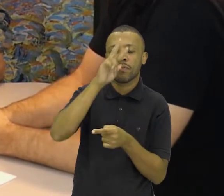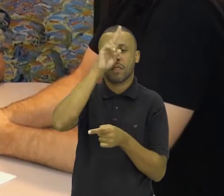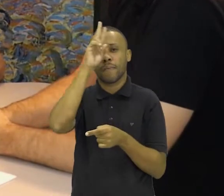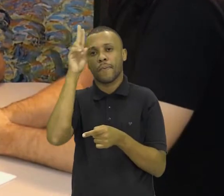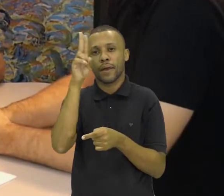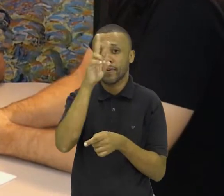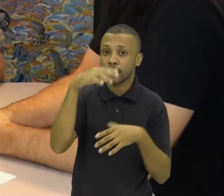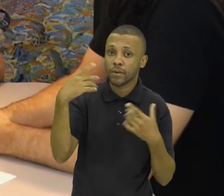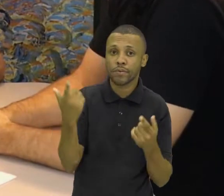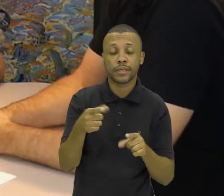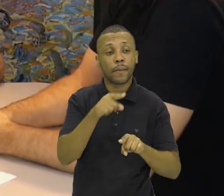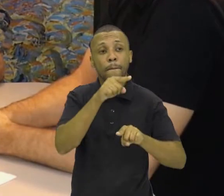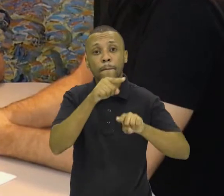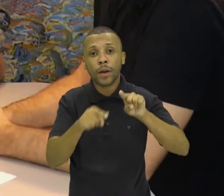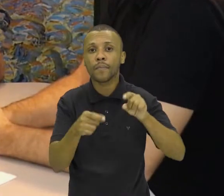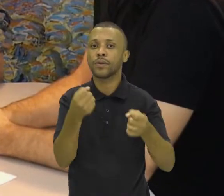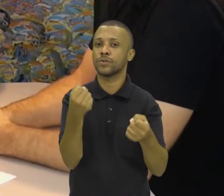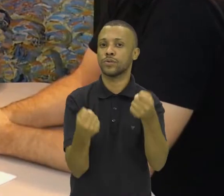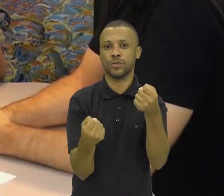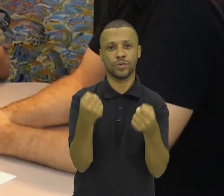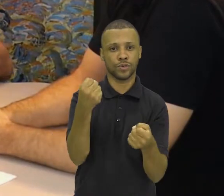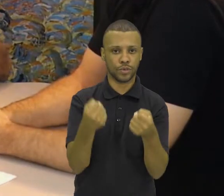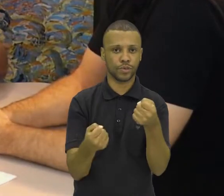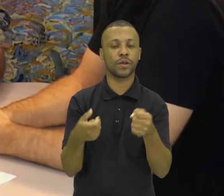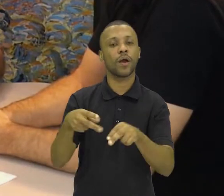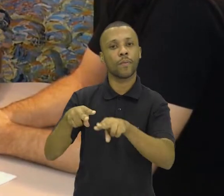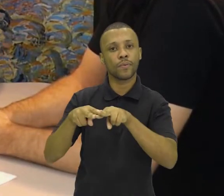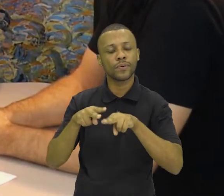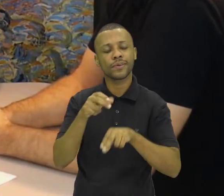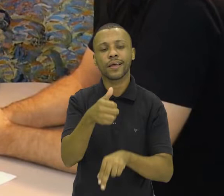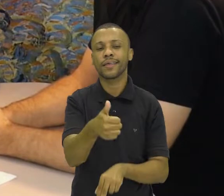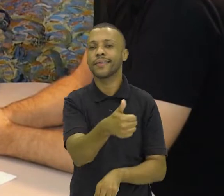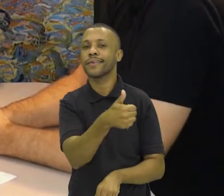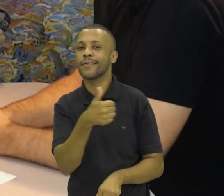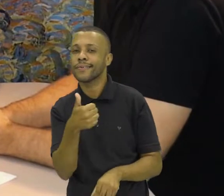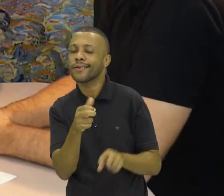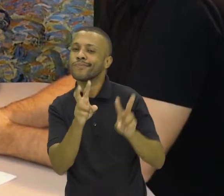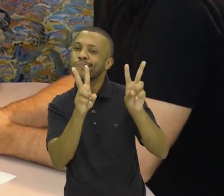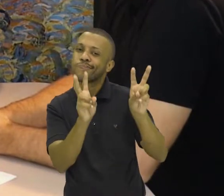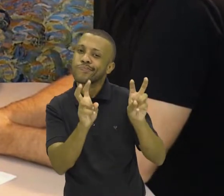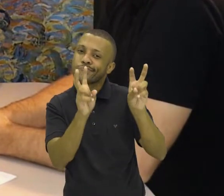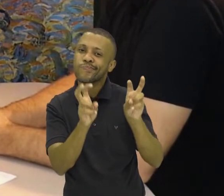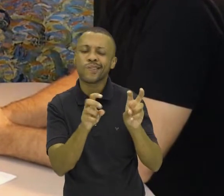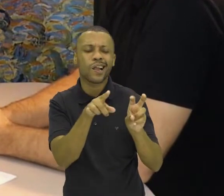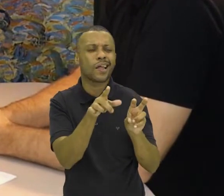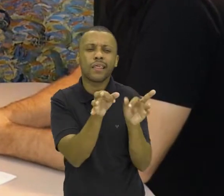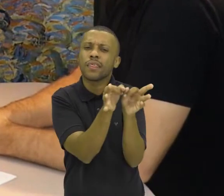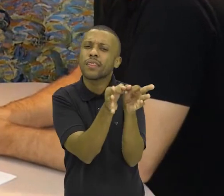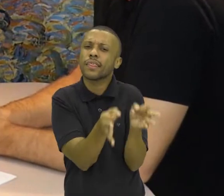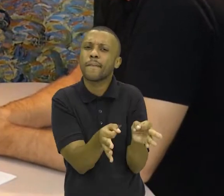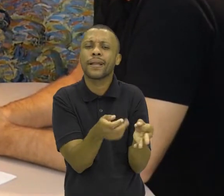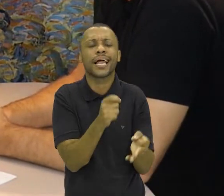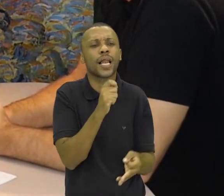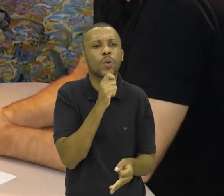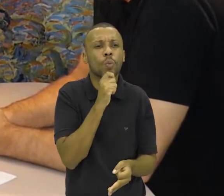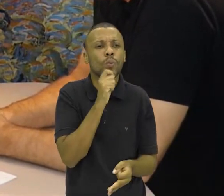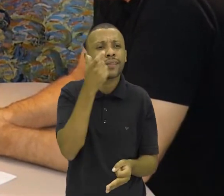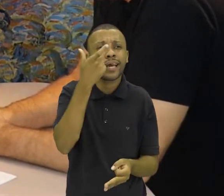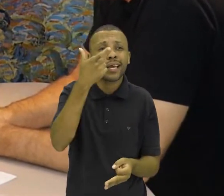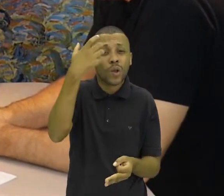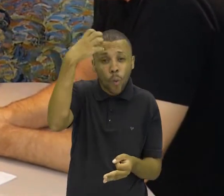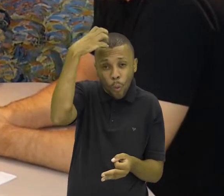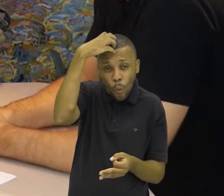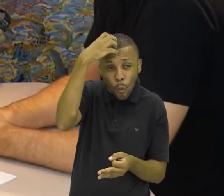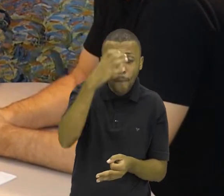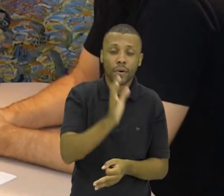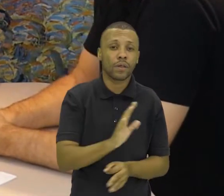tá? E aí você não pode dirigir. Mas e por isso que as pessoas chamam a cerveja de cervejinha, como se ela fosse inocente, como se ela fosse